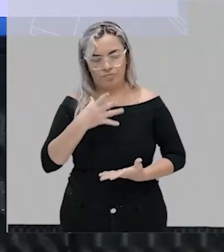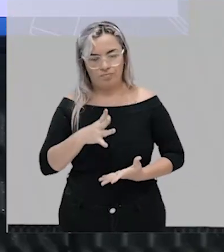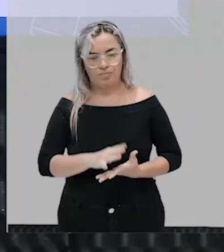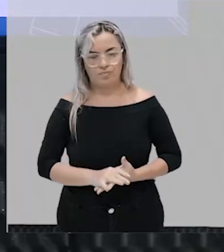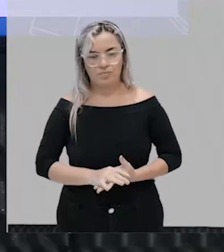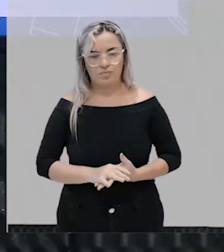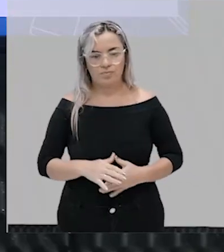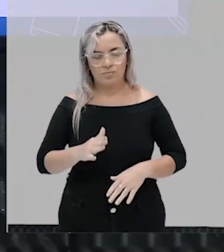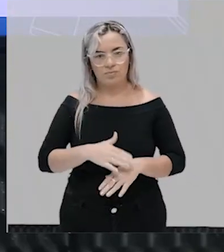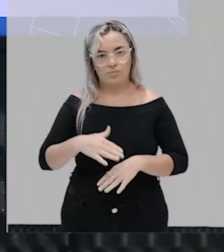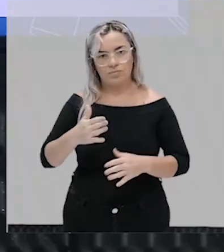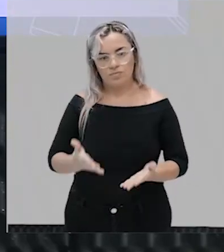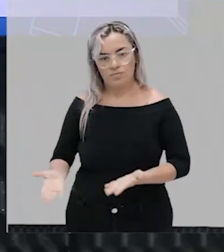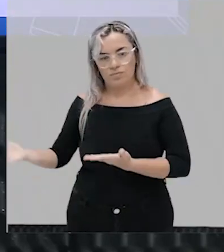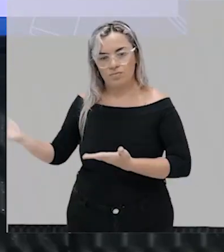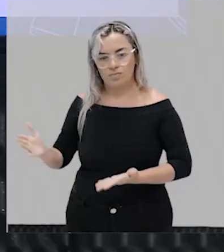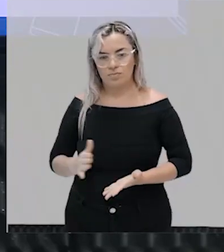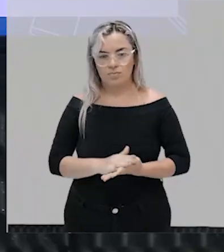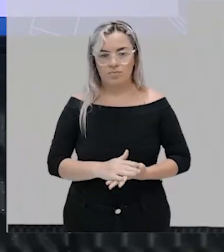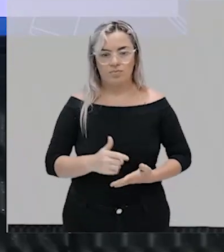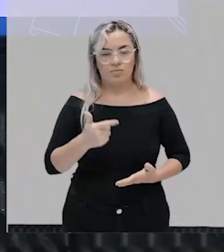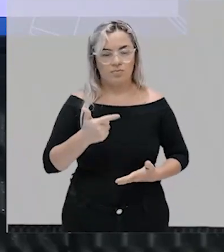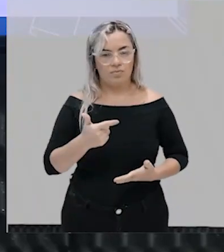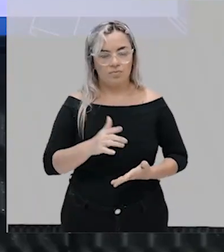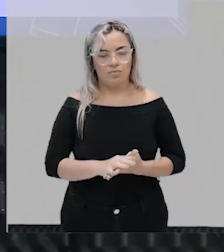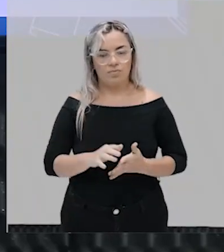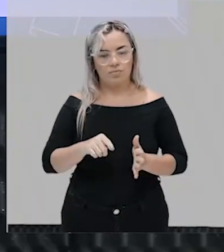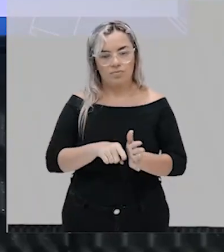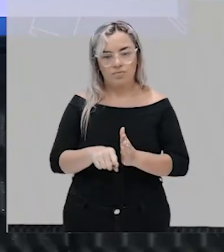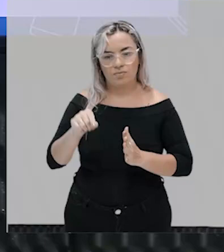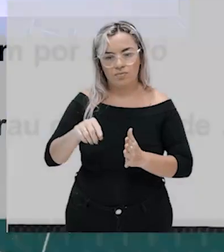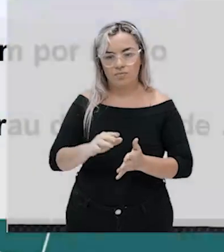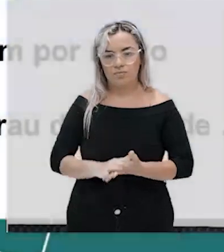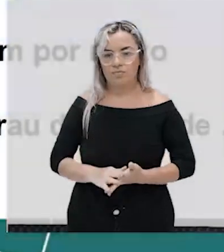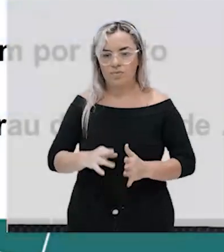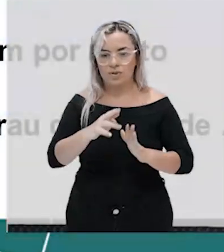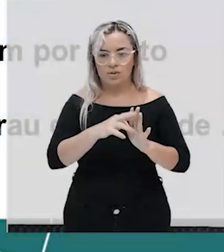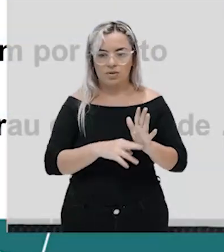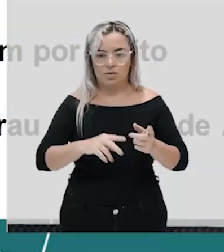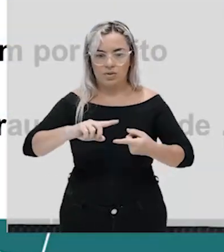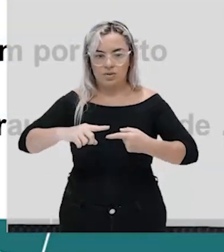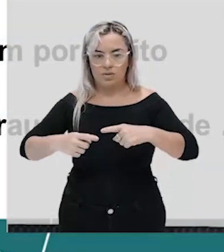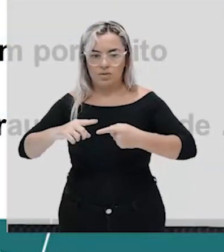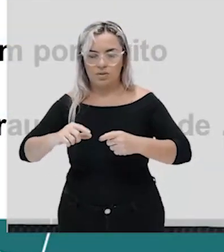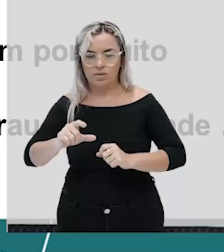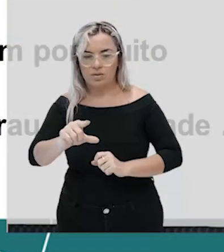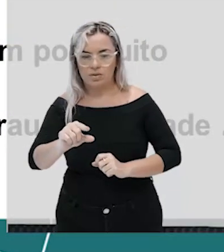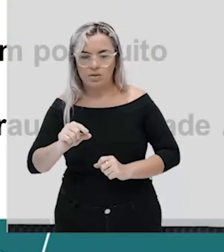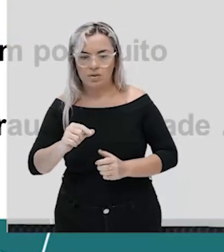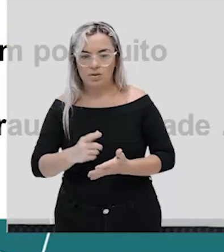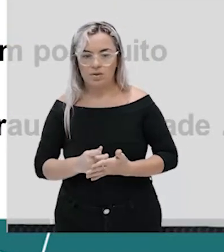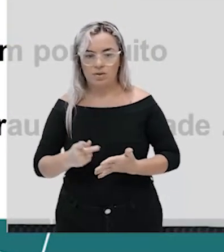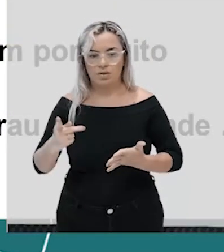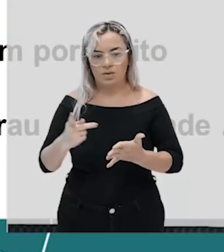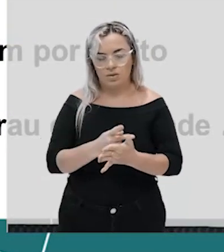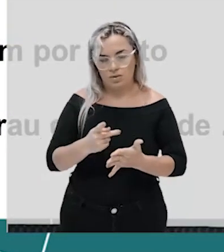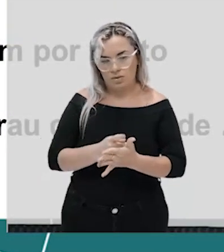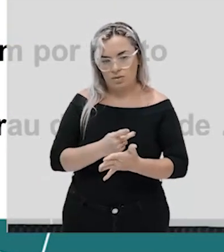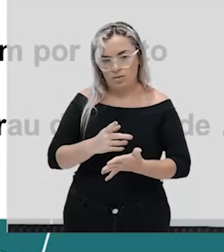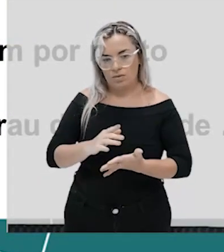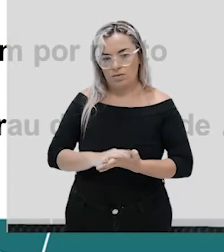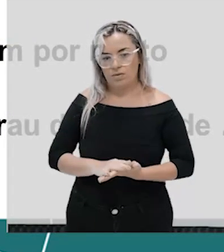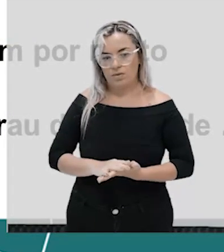Mais uma aqui, ó. Tendo em vista as regras de concordância, assinale a opção em que a forma vai estar errada. Existem